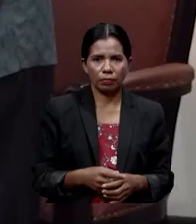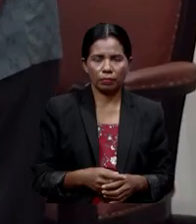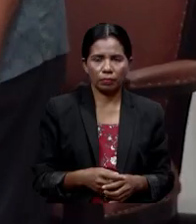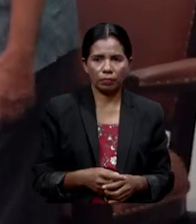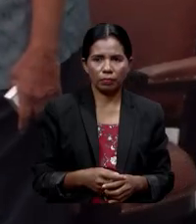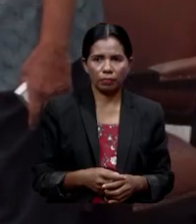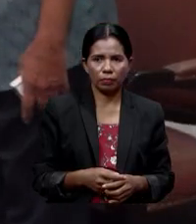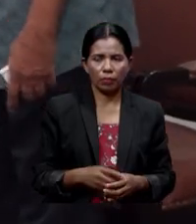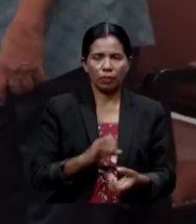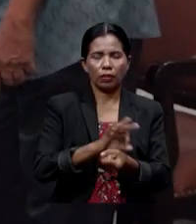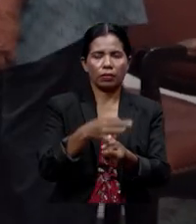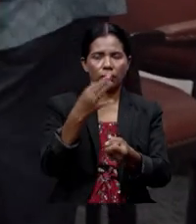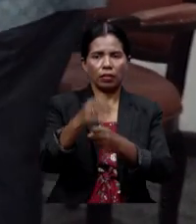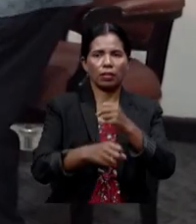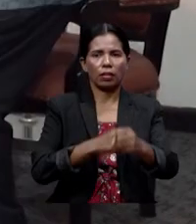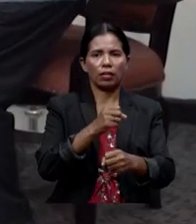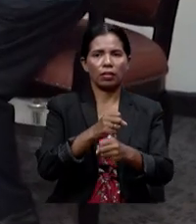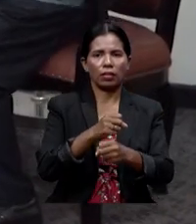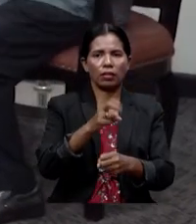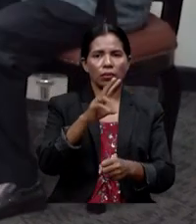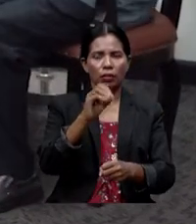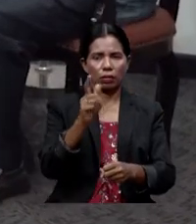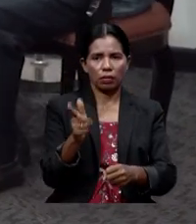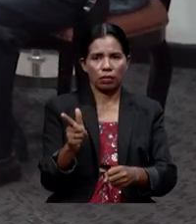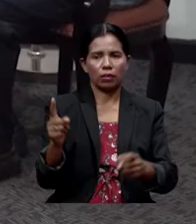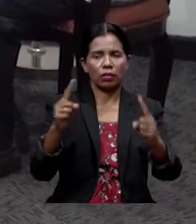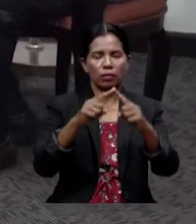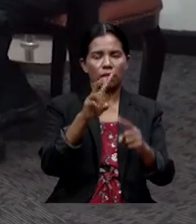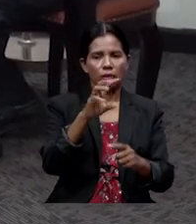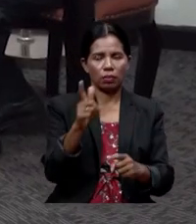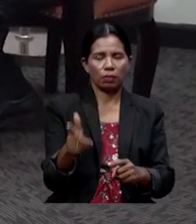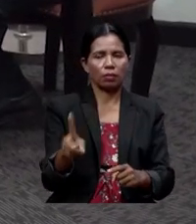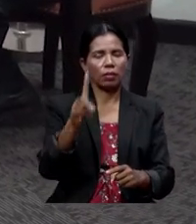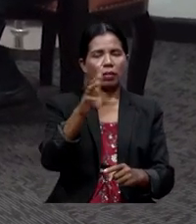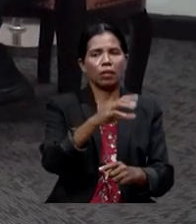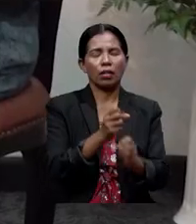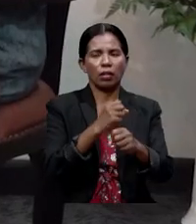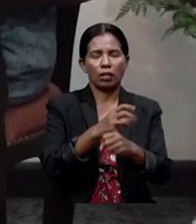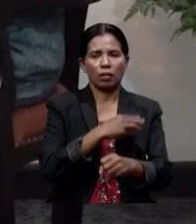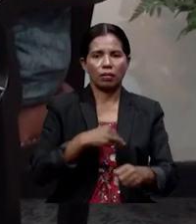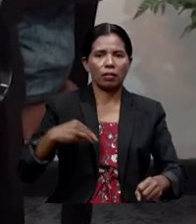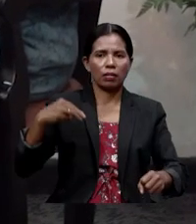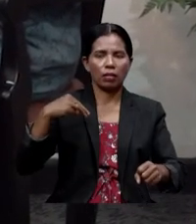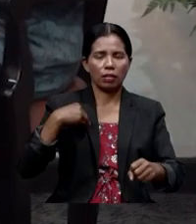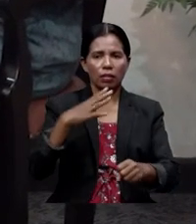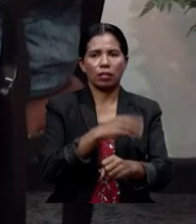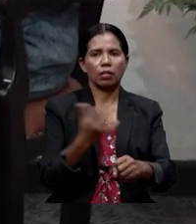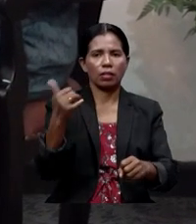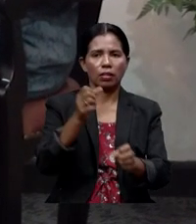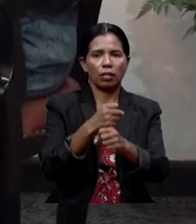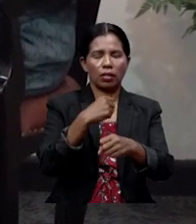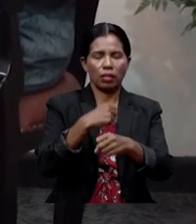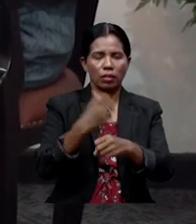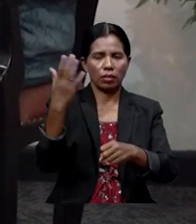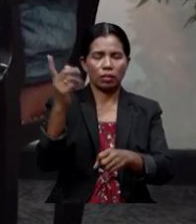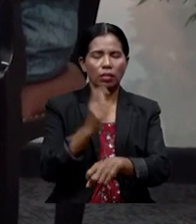Hafoin COVID-19 e tina rihun ruar wanulu to tina rihun ruar wanulu resing ida halo madre kongregasaun kanosiana sira halau ia ilia